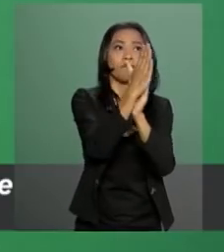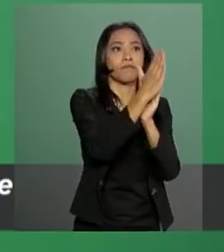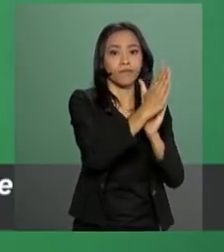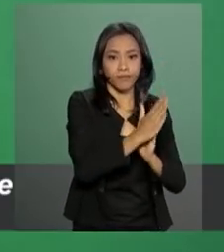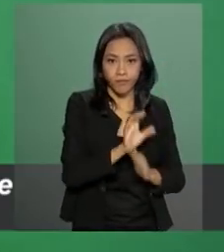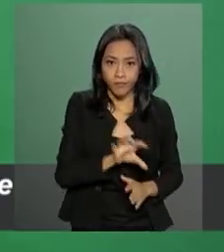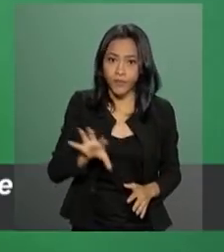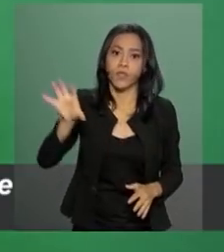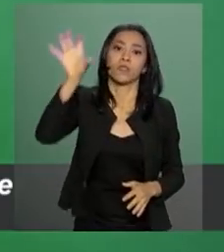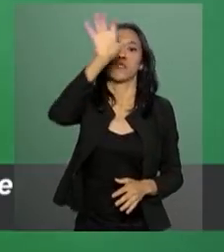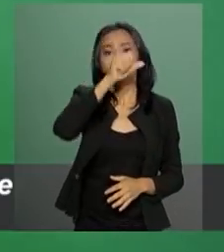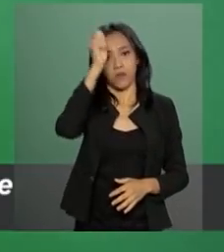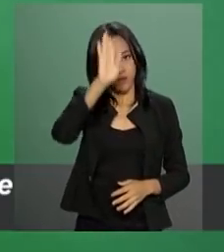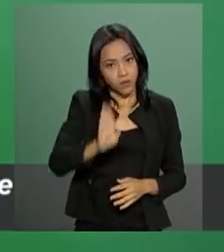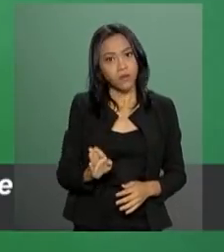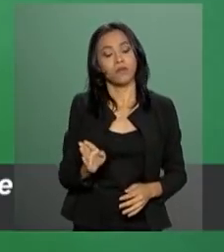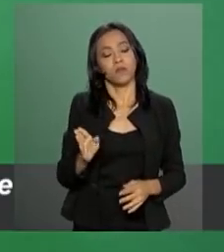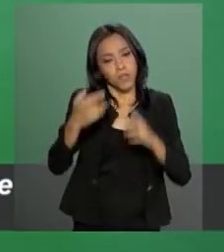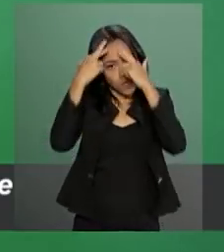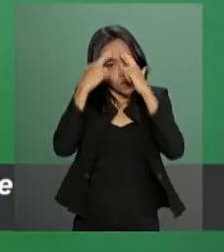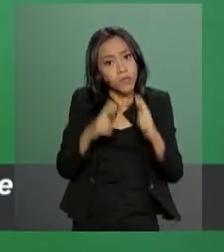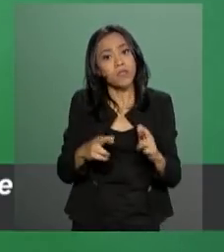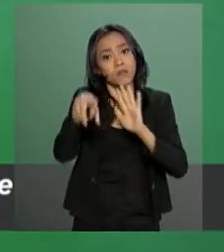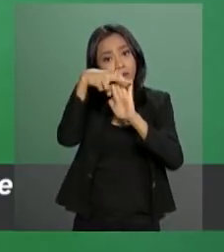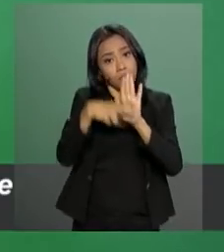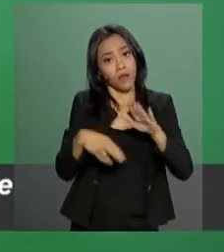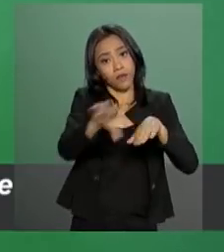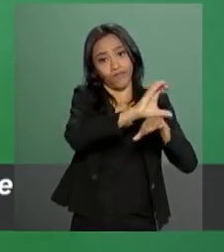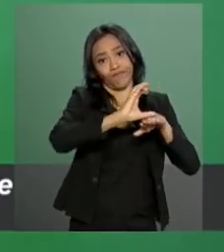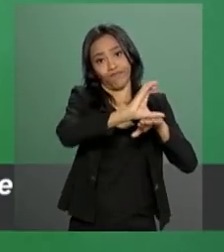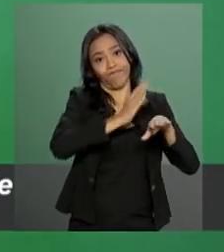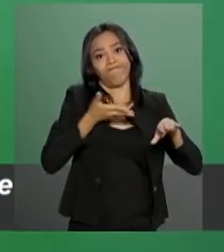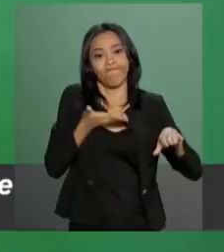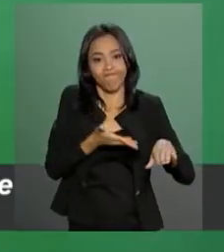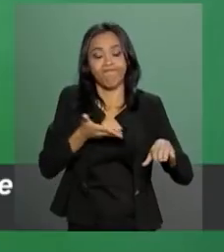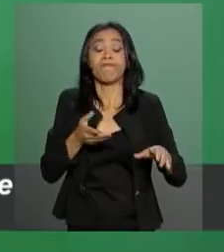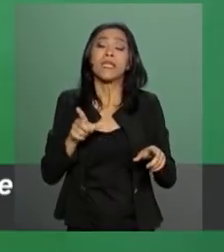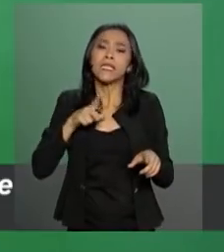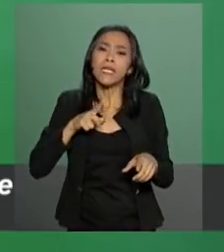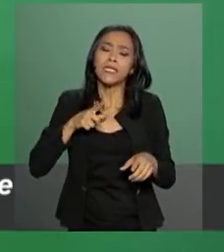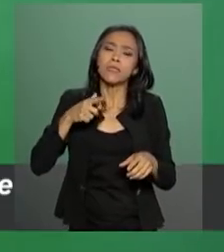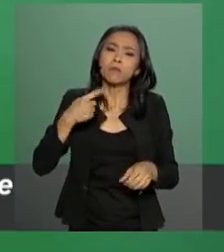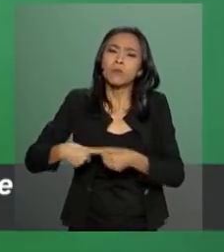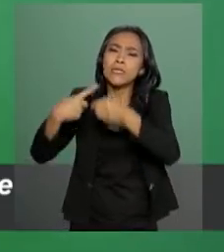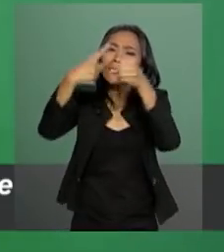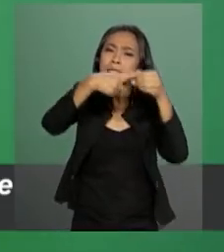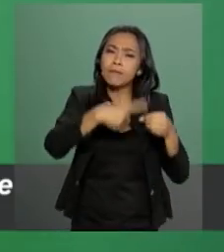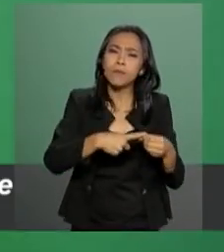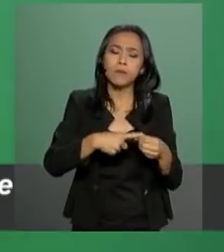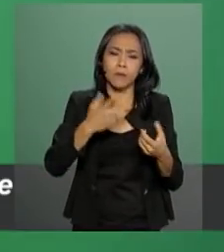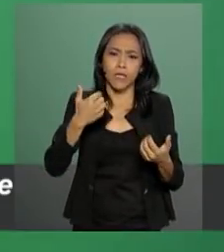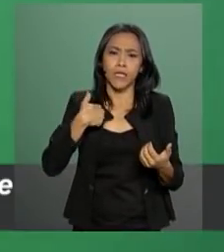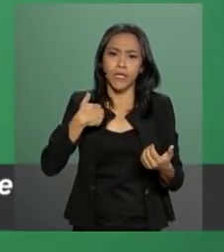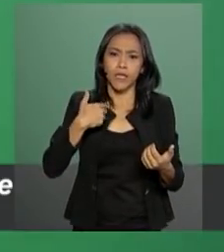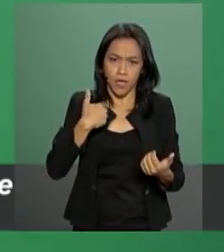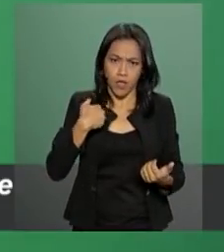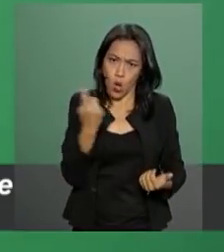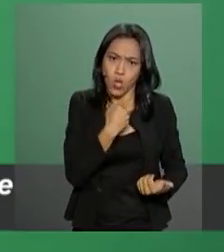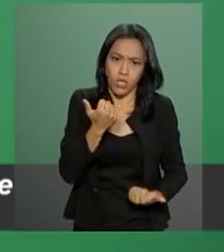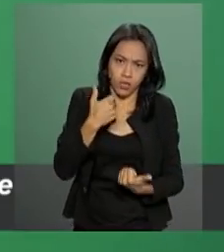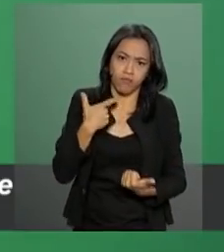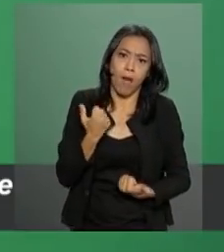prestigiar o princípio federativo temos apoio aos municípios municípios que não conseguirão no ano de 17